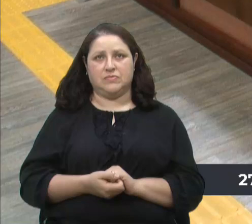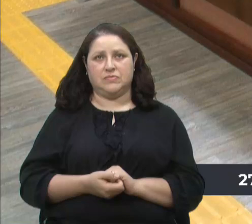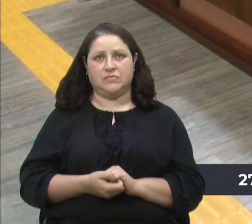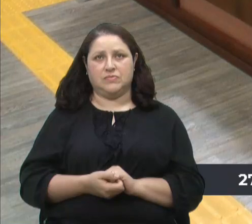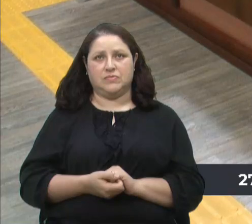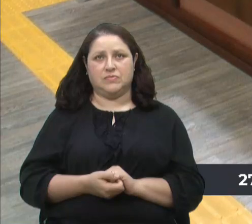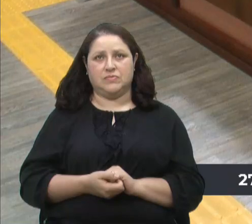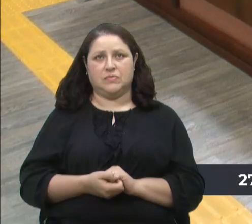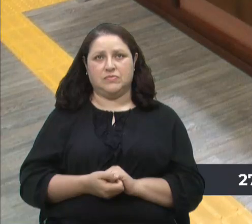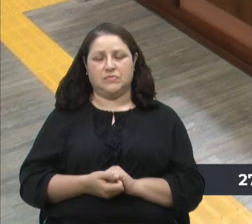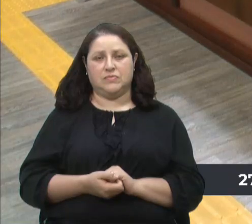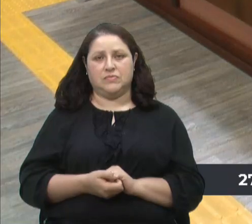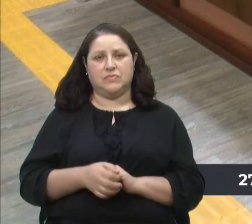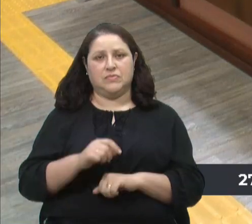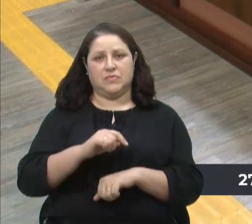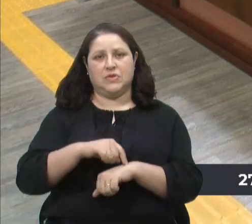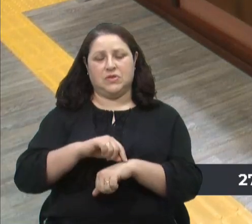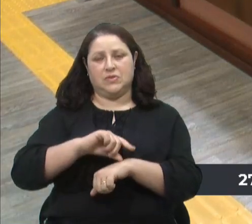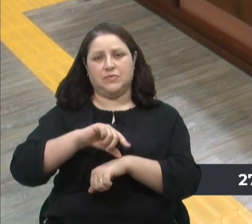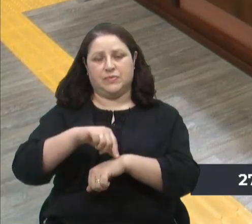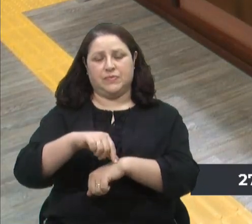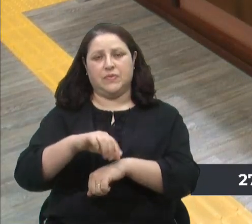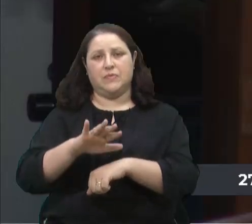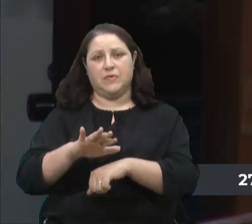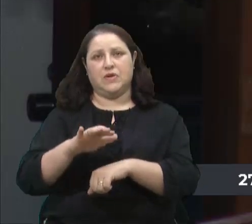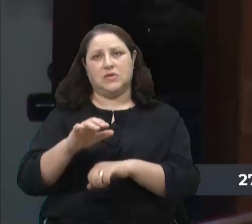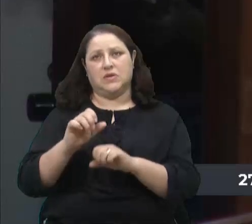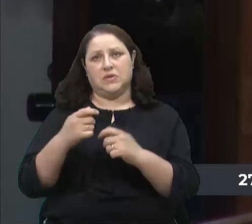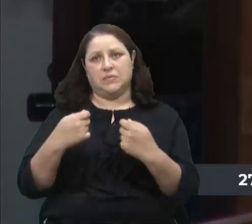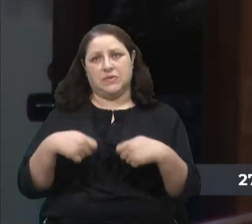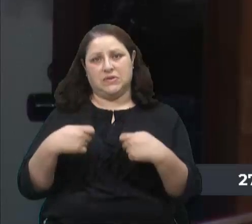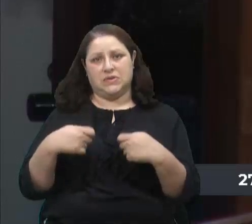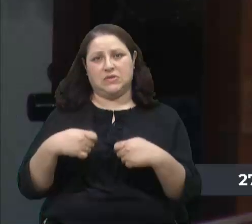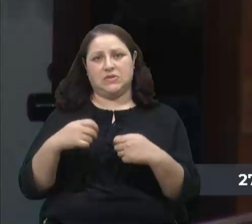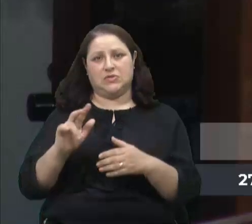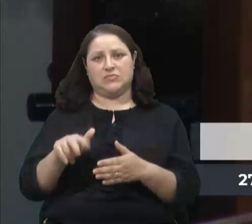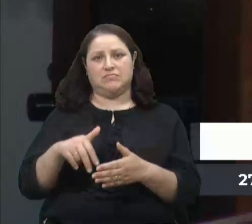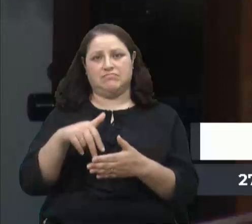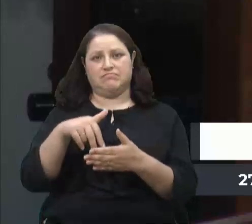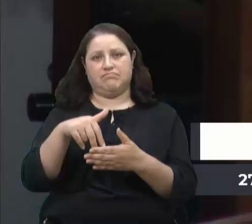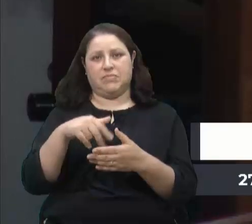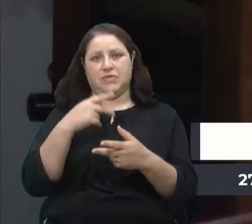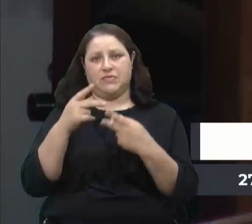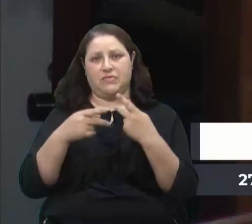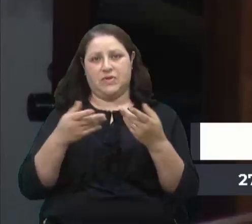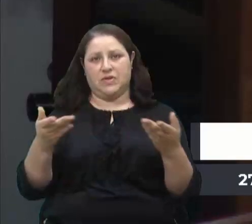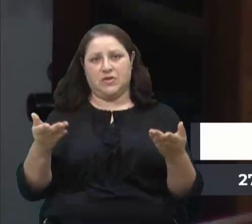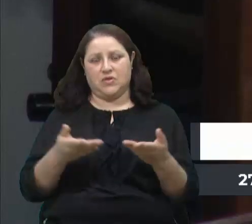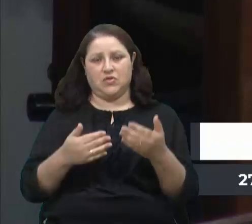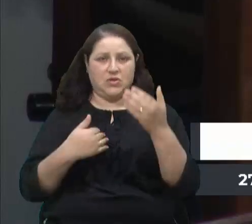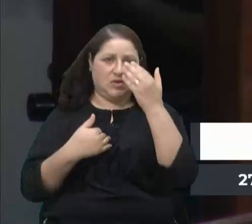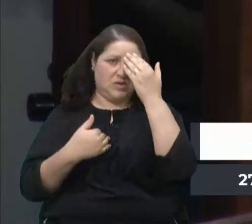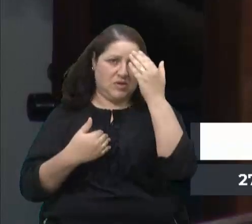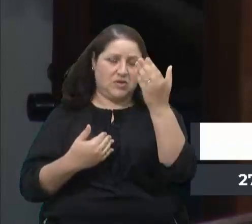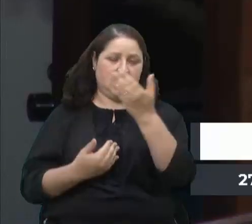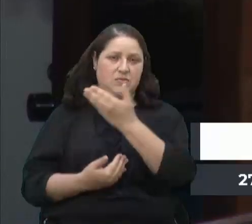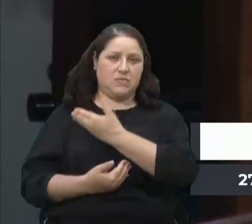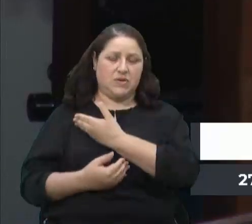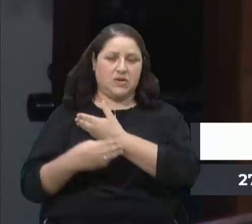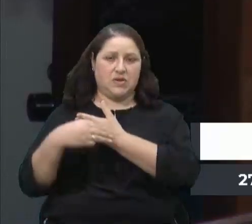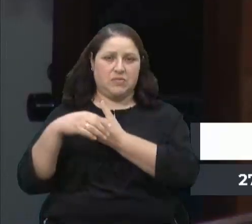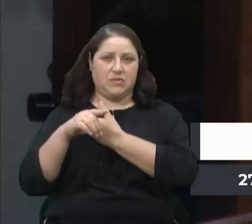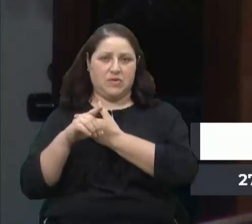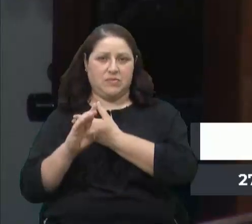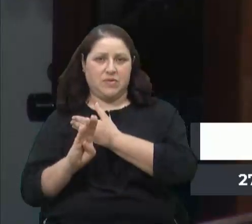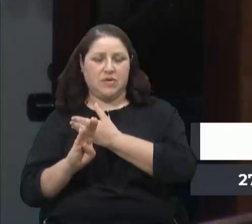apesar do adiantado do horário, eu não poderia deixar de vir à tribuna me manifestar hoje. Agradeço a nossa líder do MDB, a vereadora